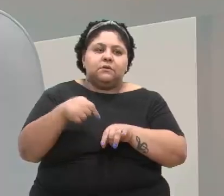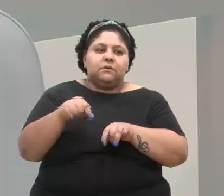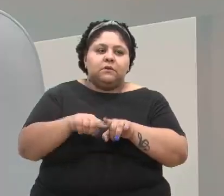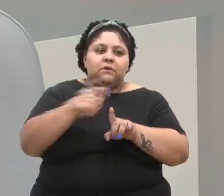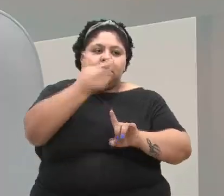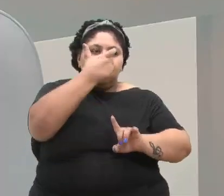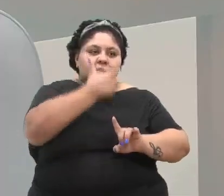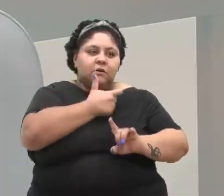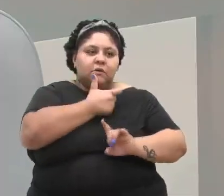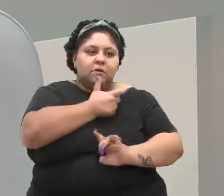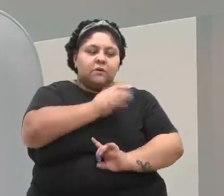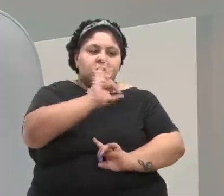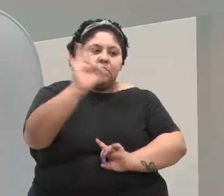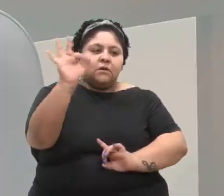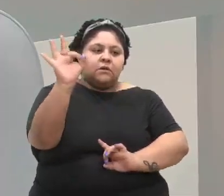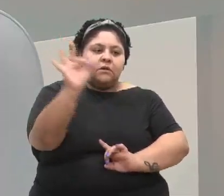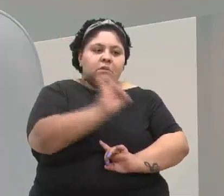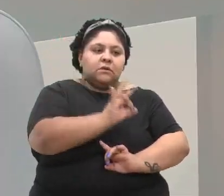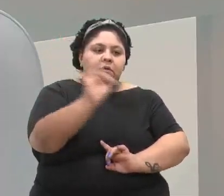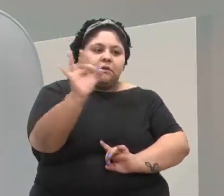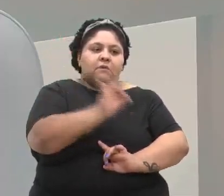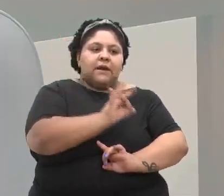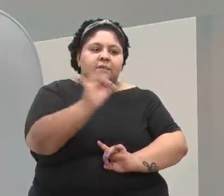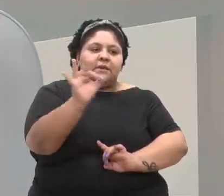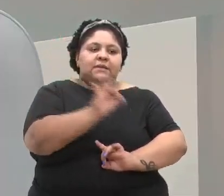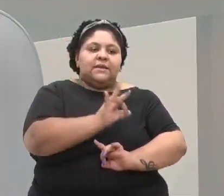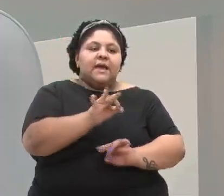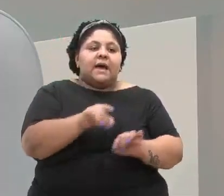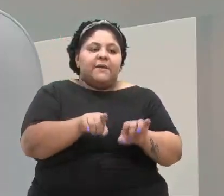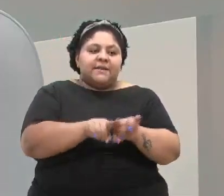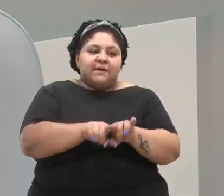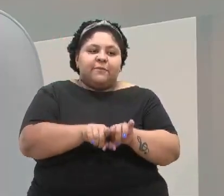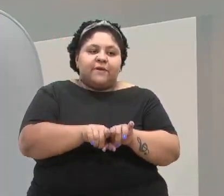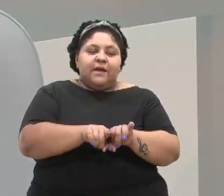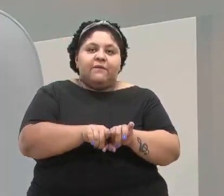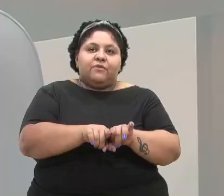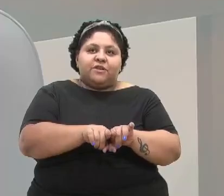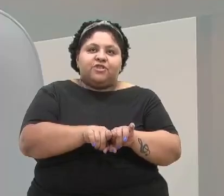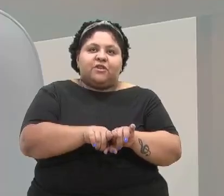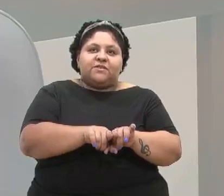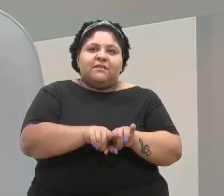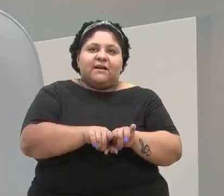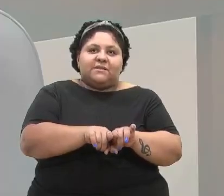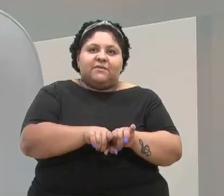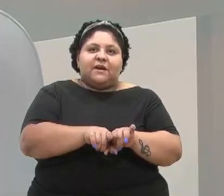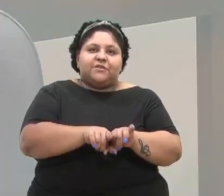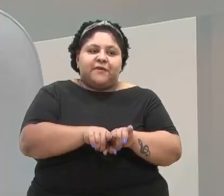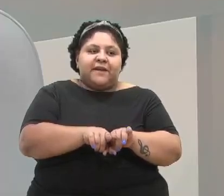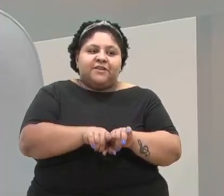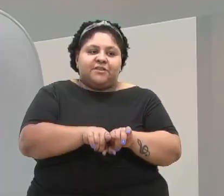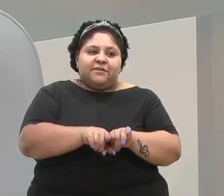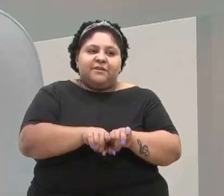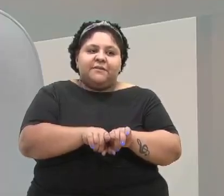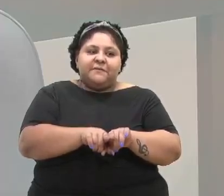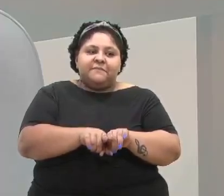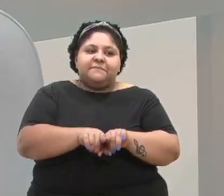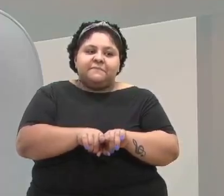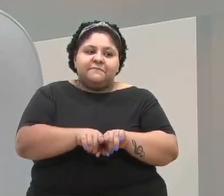que é taxar, jogar nas costas de uma empresa, o motorista tem que repassar para o